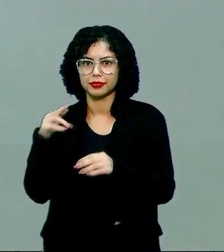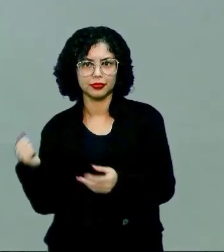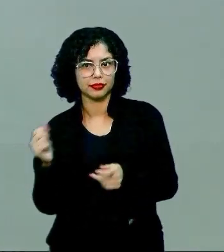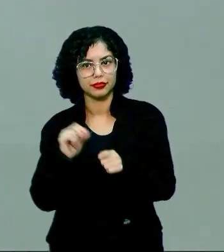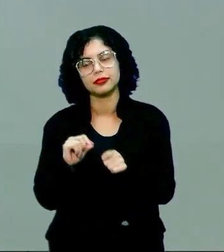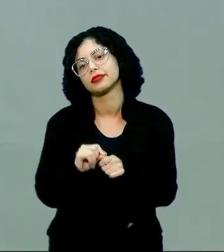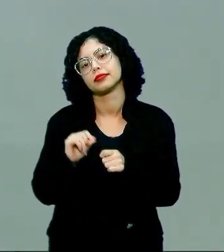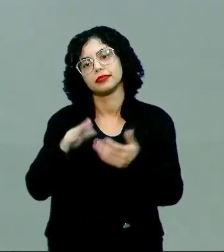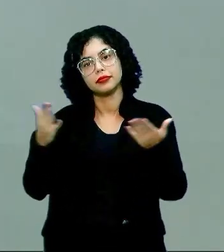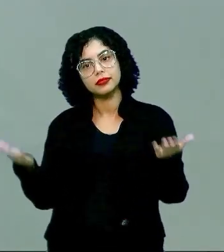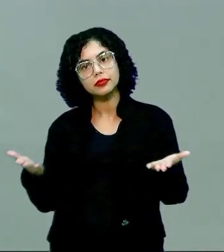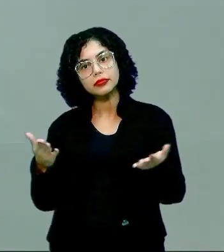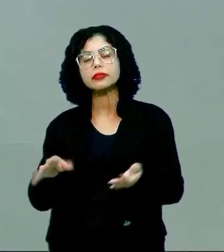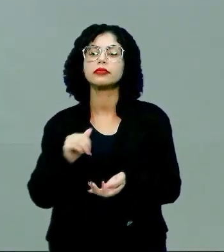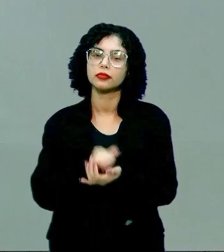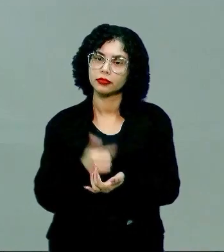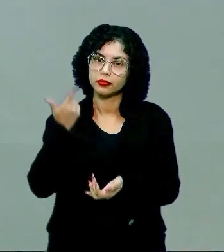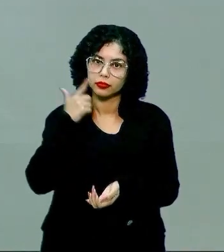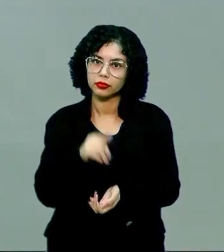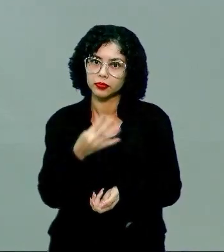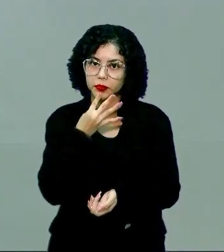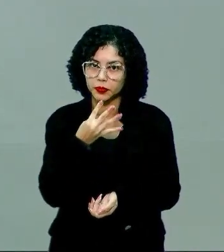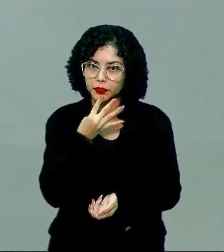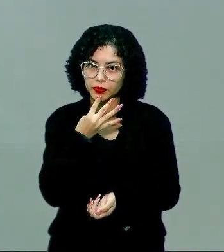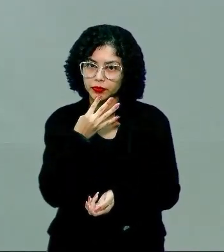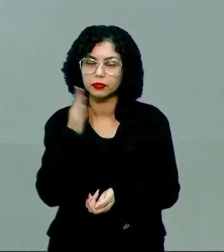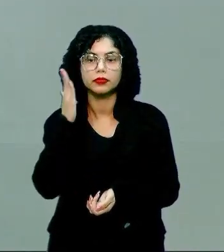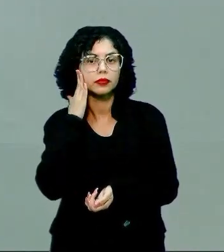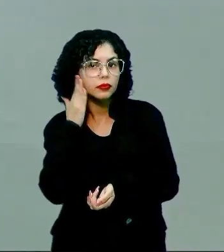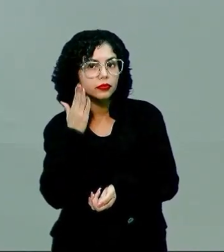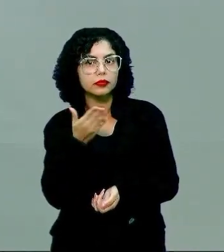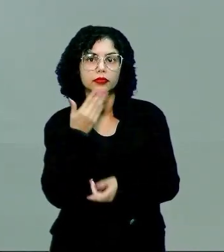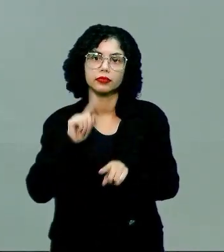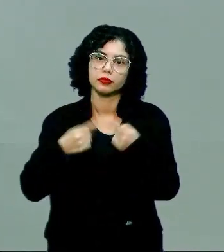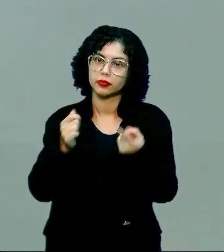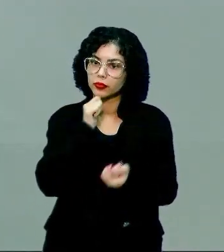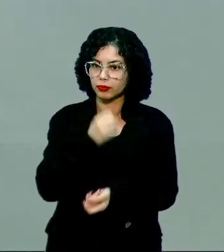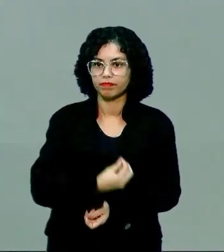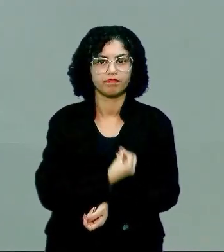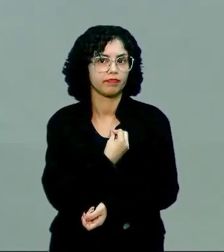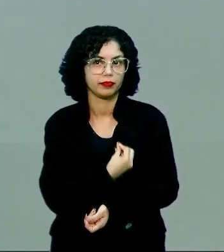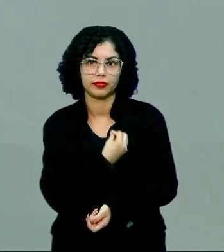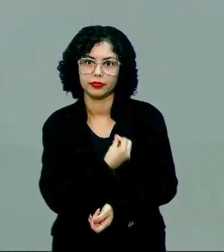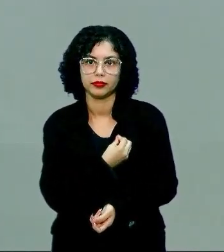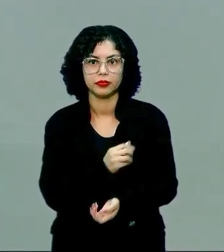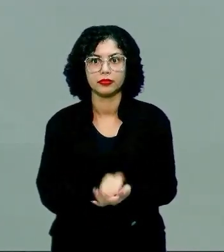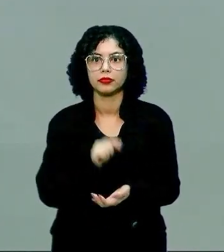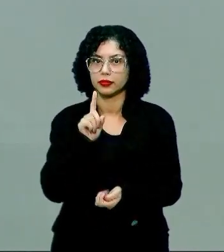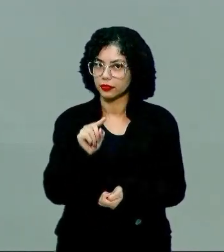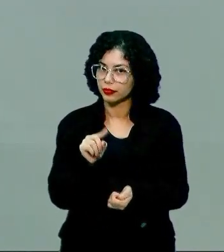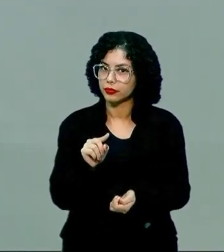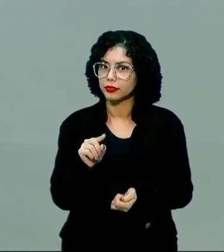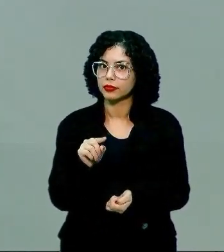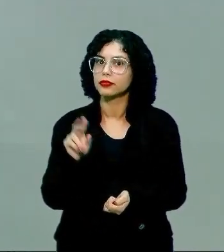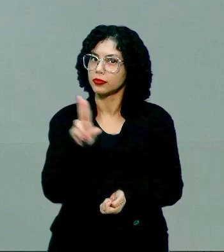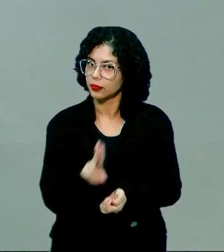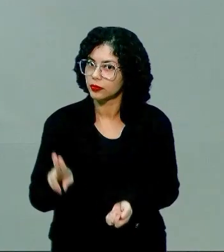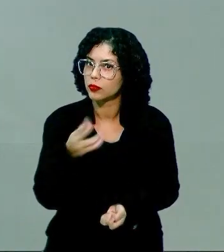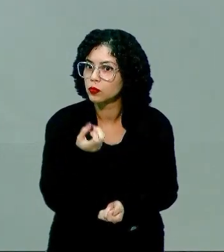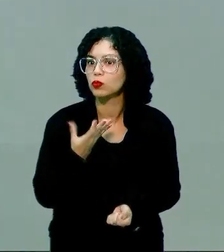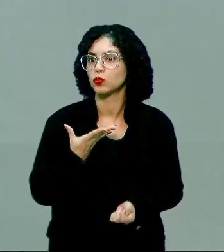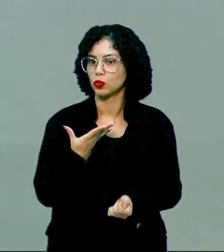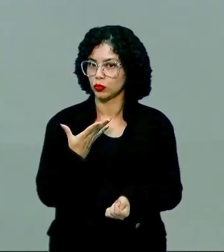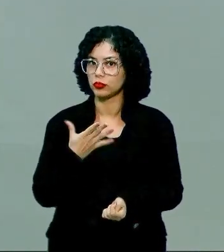realizou Pois é eu consigo conhecer eu consigo compreender Mas eu ainda não vivenciei de fato para saber se é algo usual